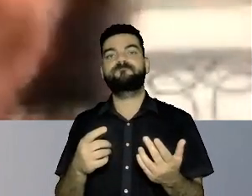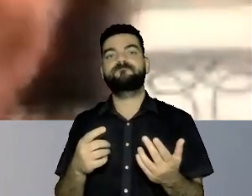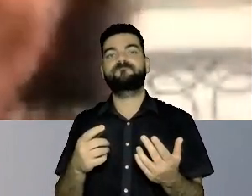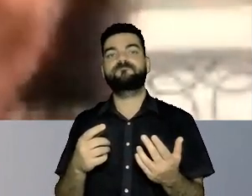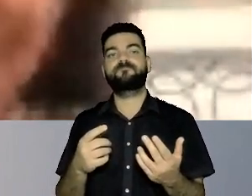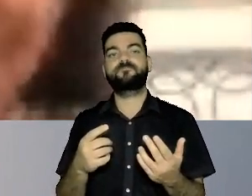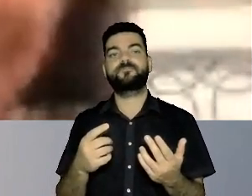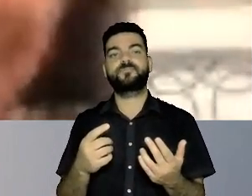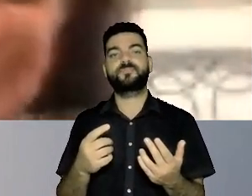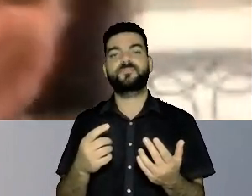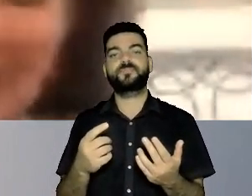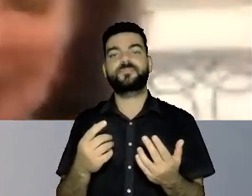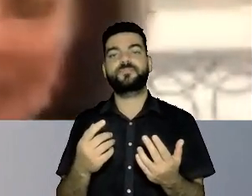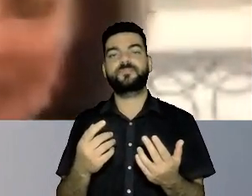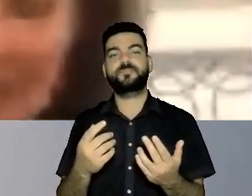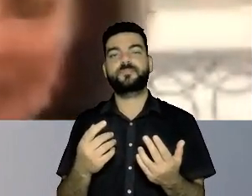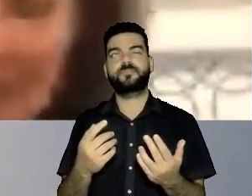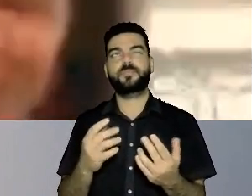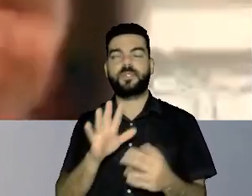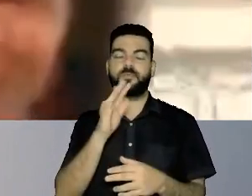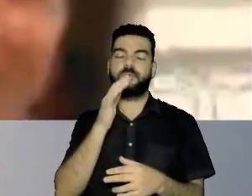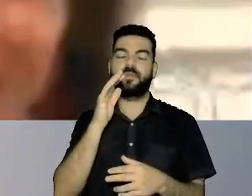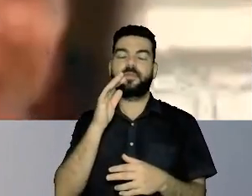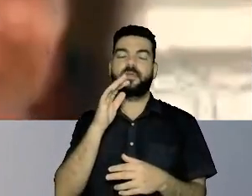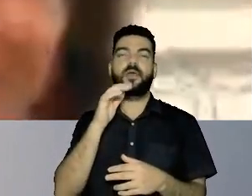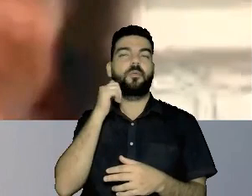referência, como você também fala